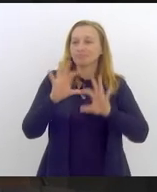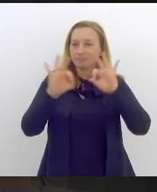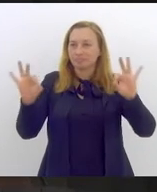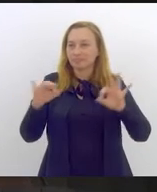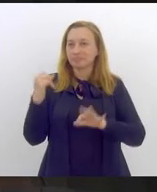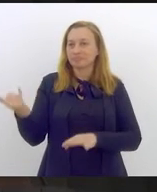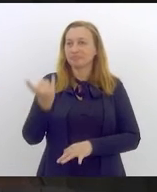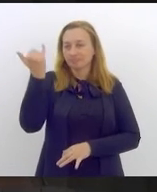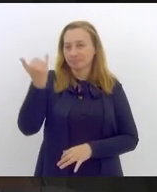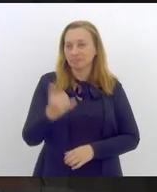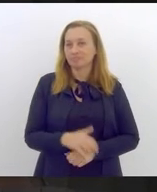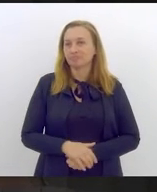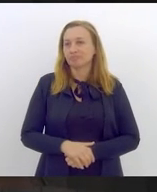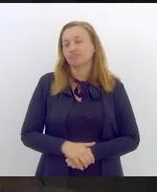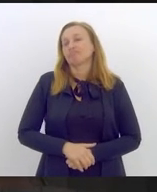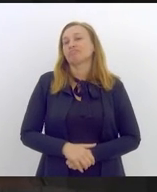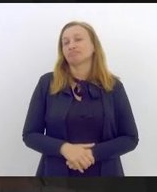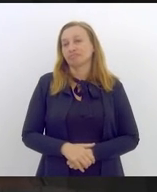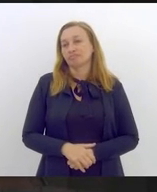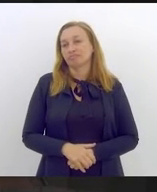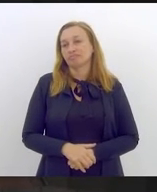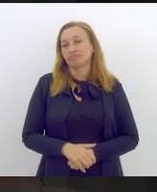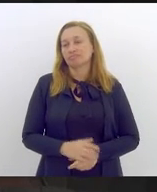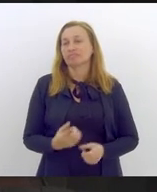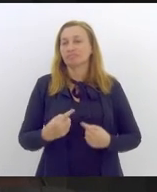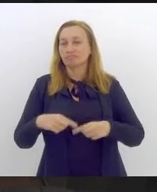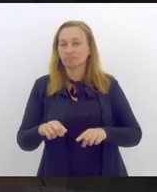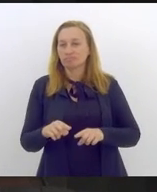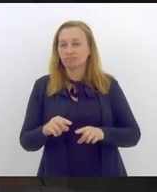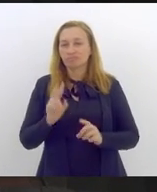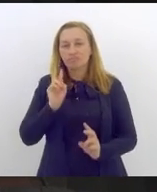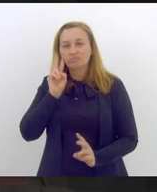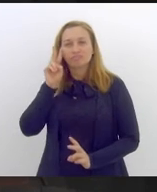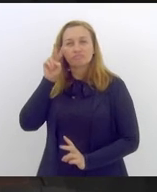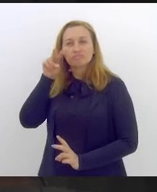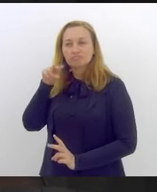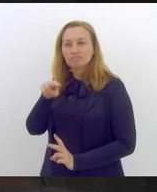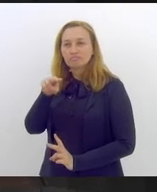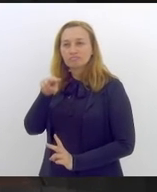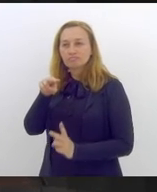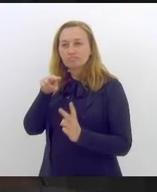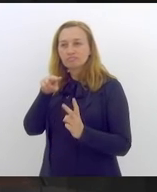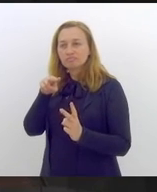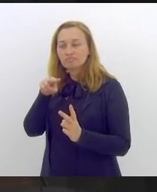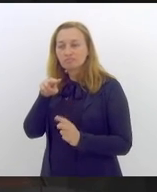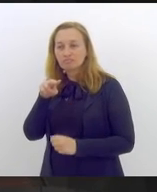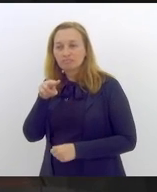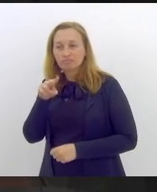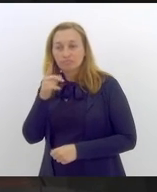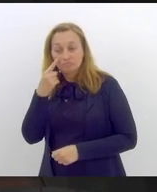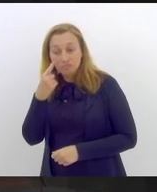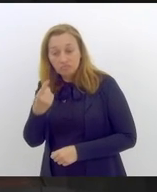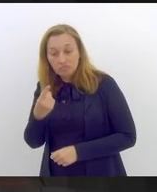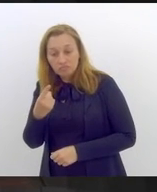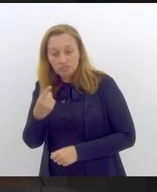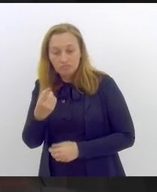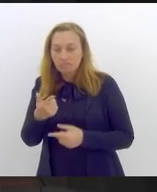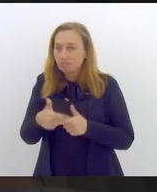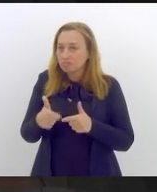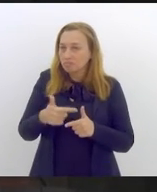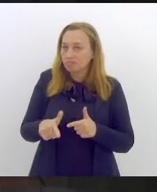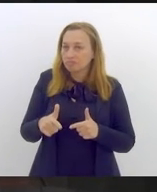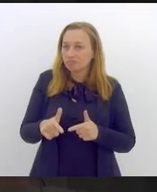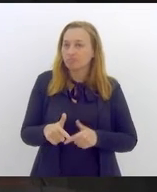importante para enfrentar o olhar dos olhos olhar direto nos olhos da tragédia como nos disse o